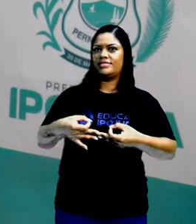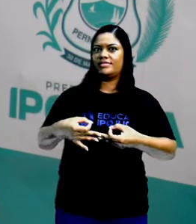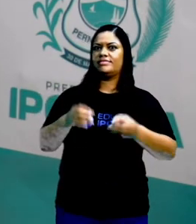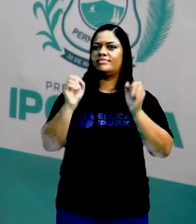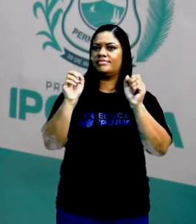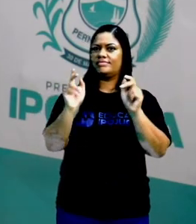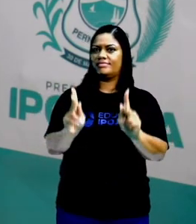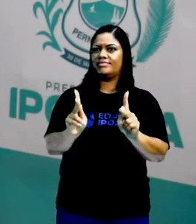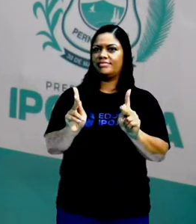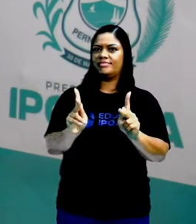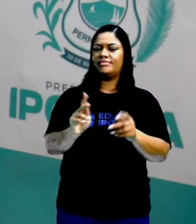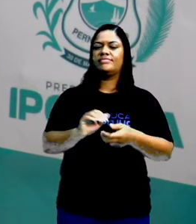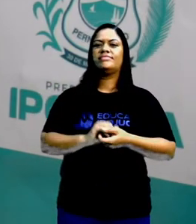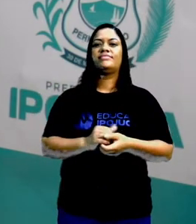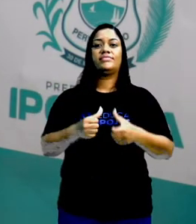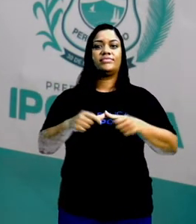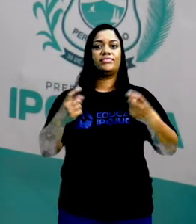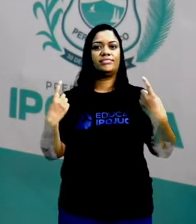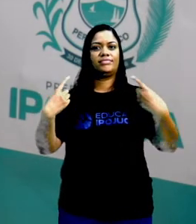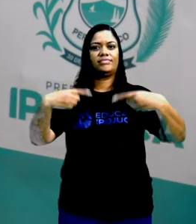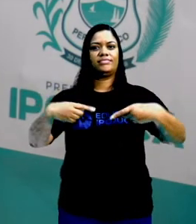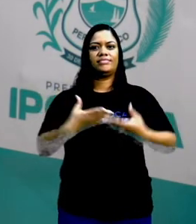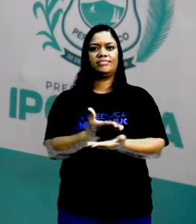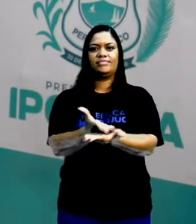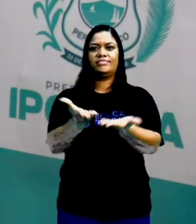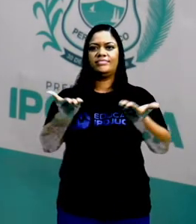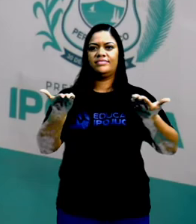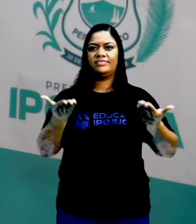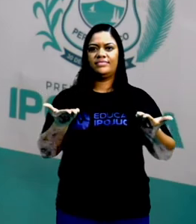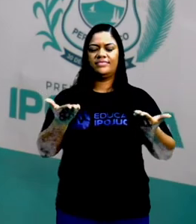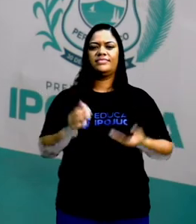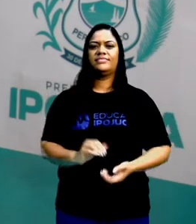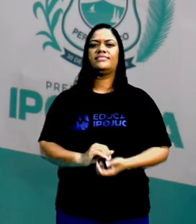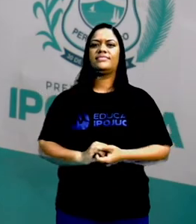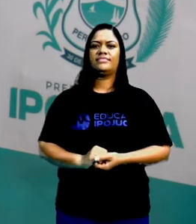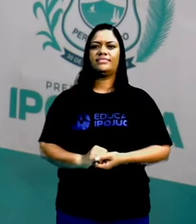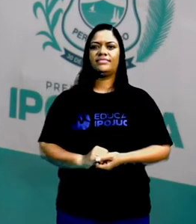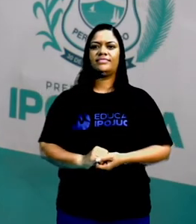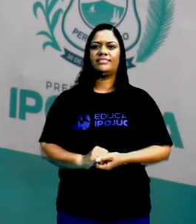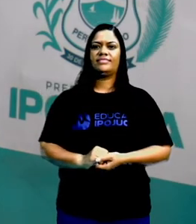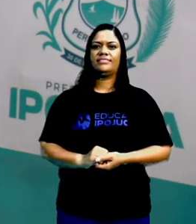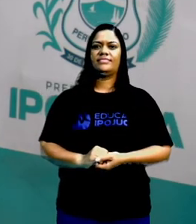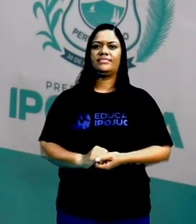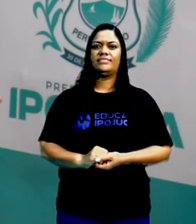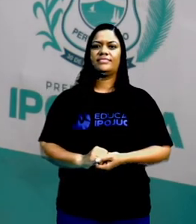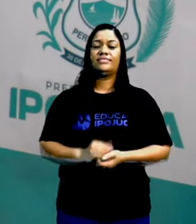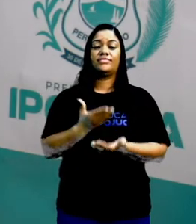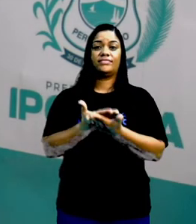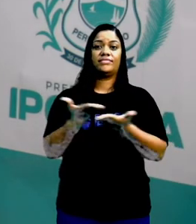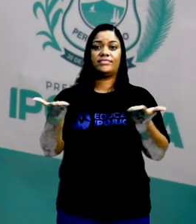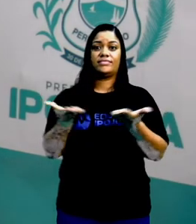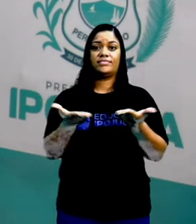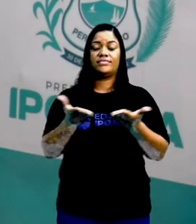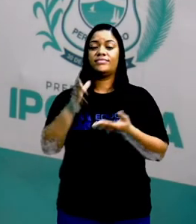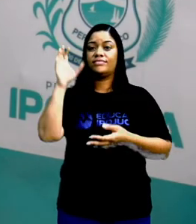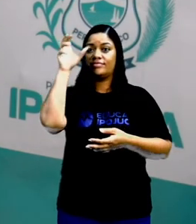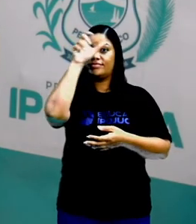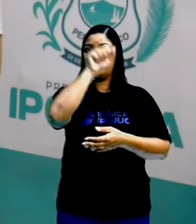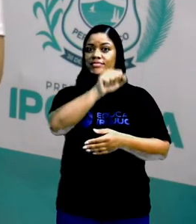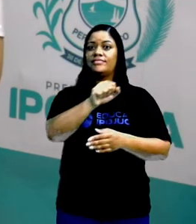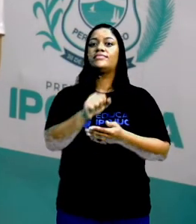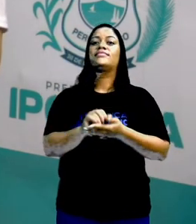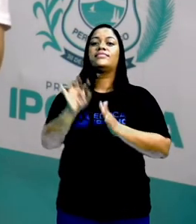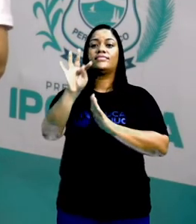Ok? Aí está o desafio para vocês. Aqui está na aula de hoje, nós compreendemos que um